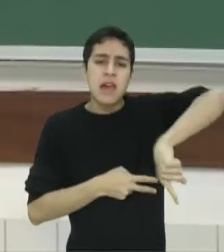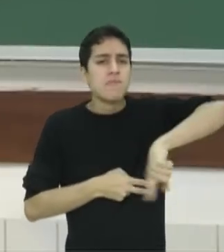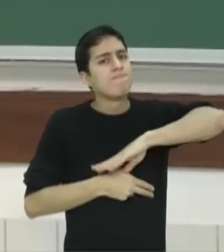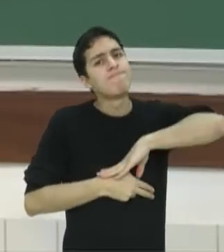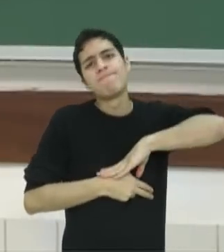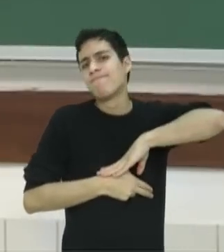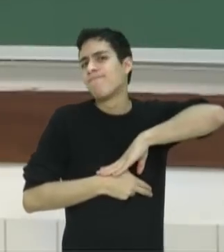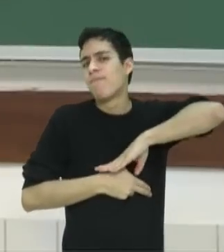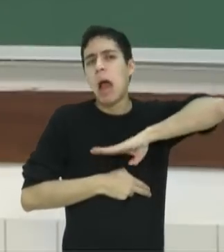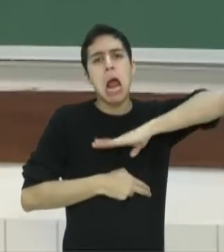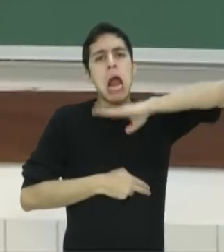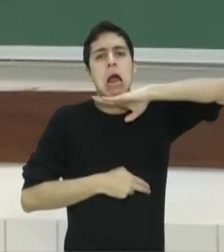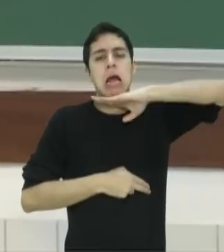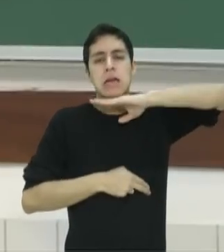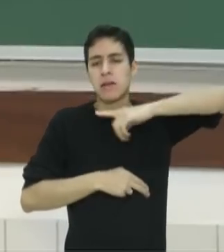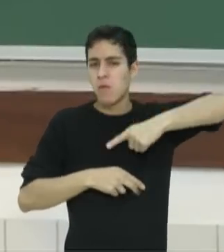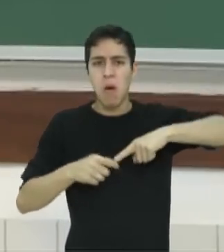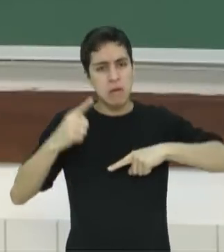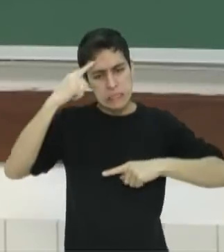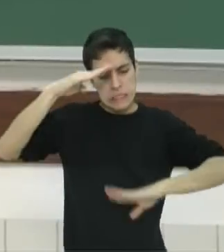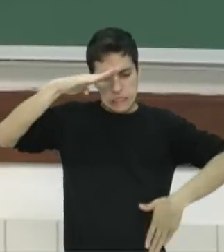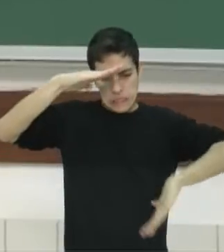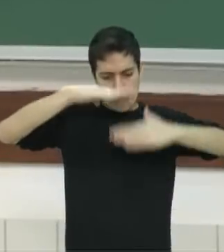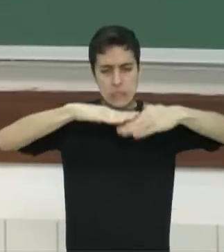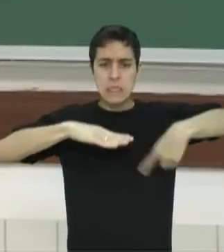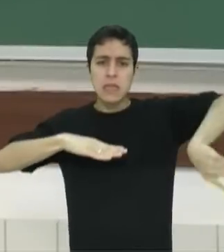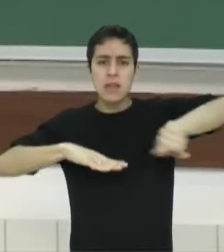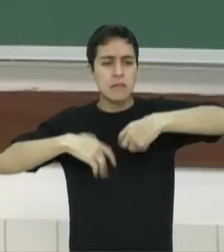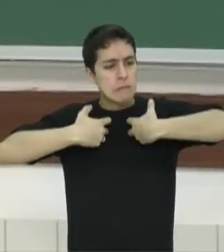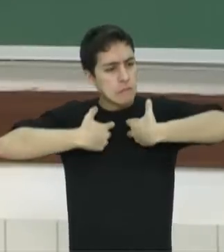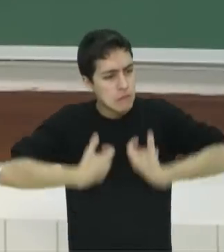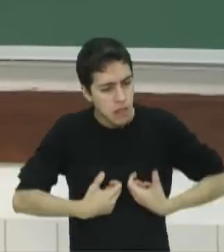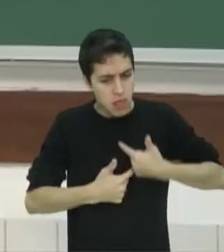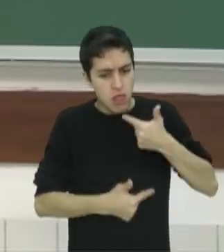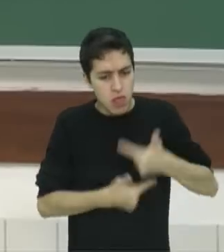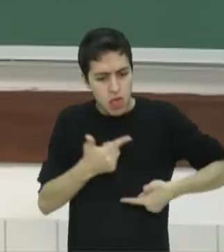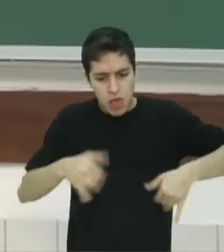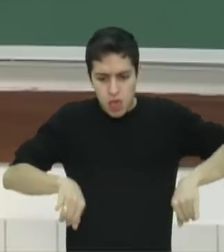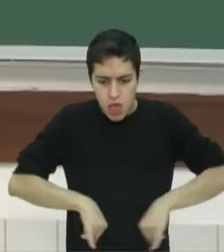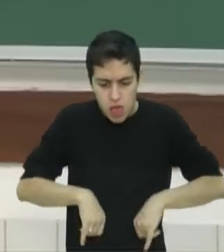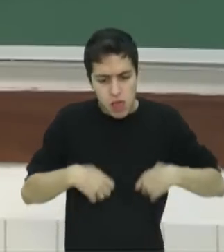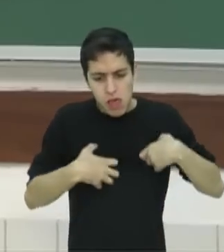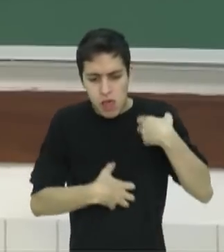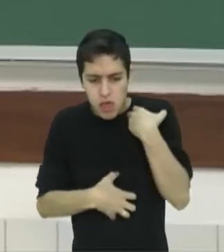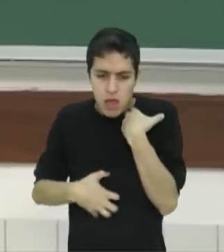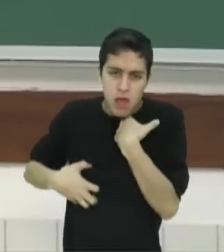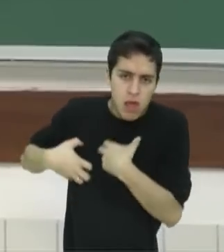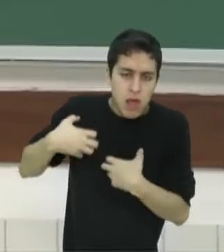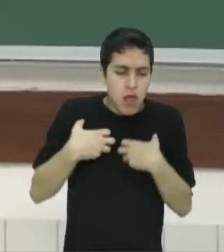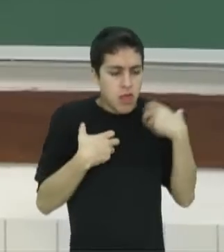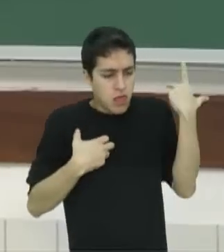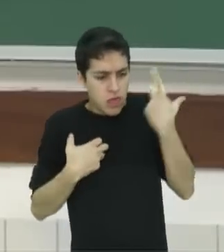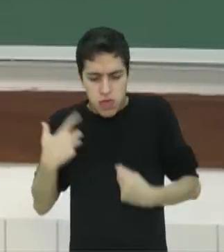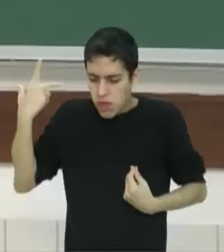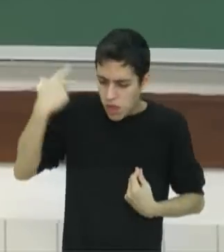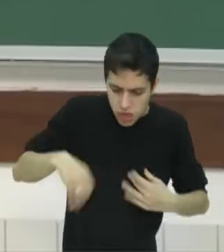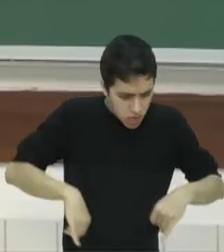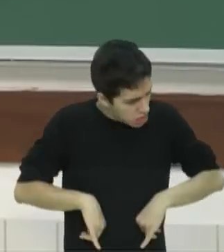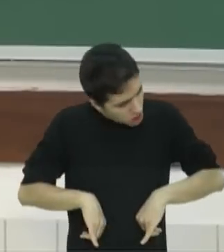tratos, com as condições nas quais os colonos trabalhavam. Condições de trabalho e também mesmo a